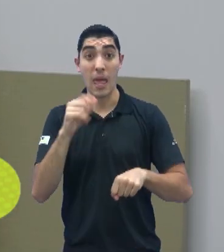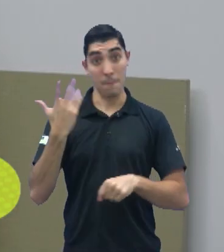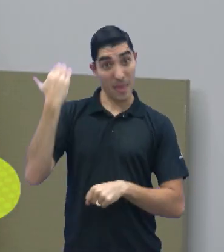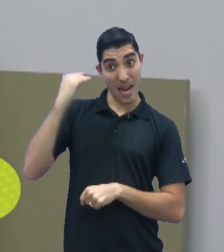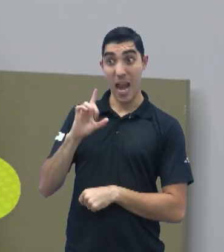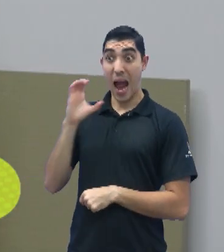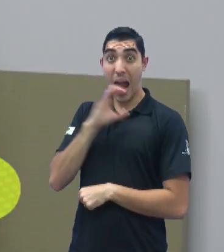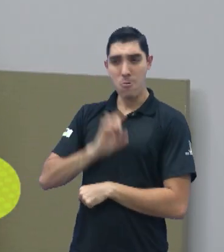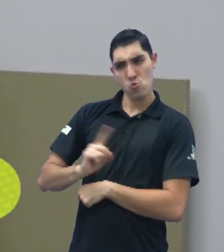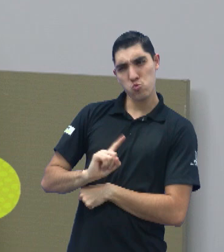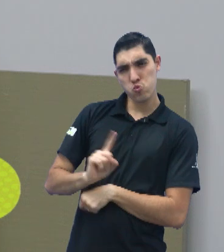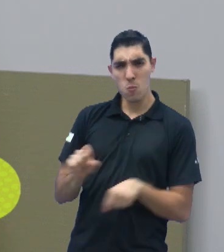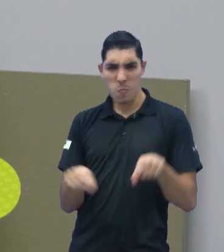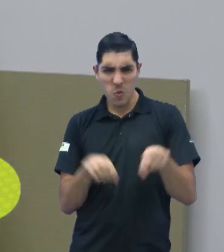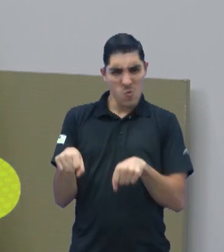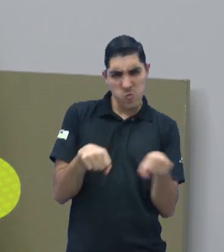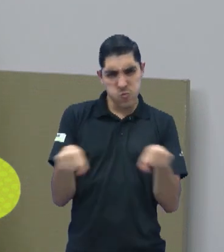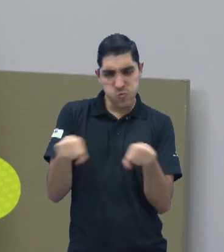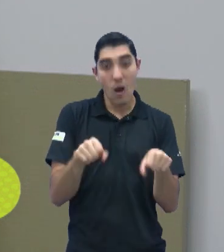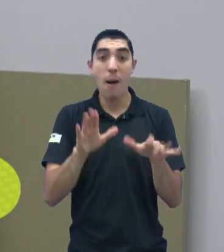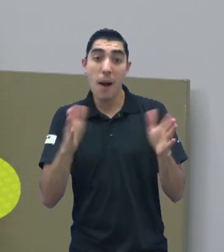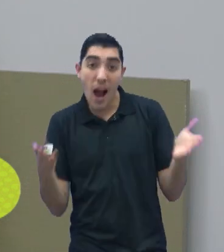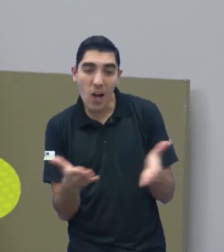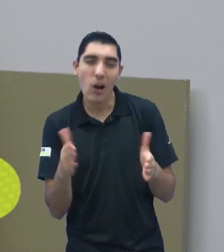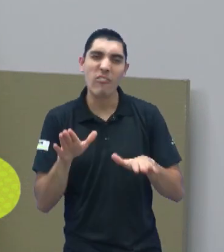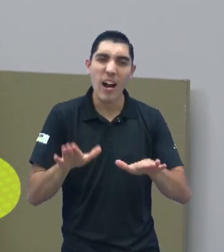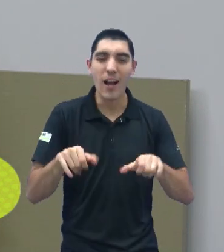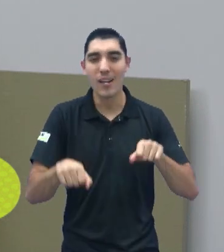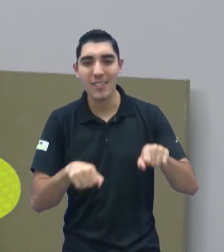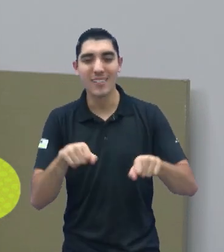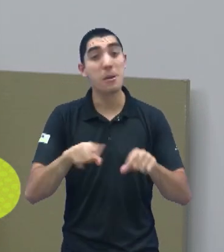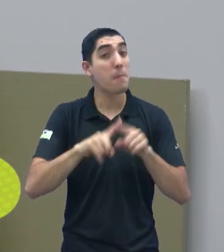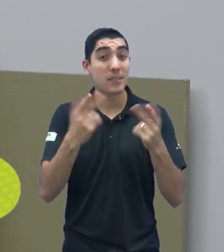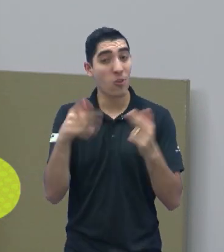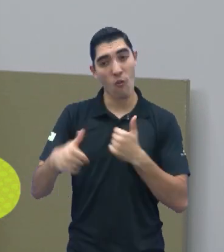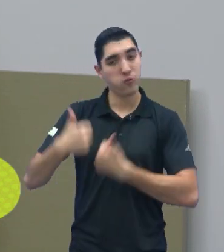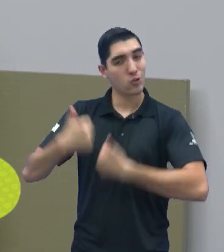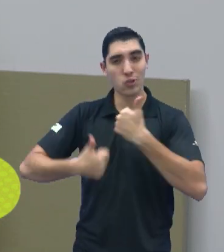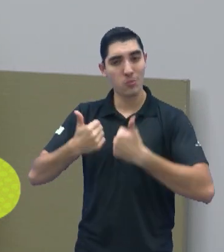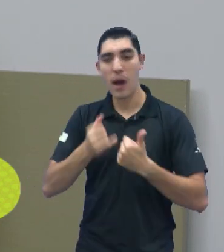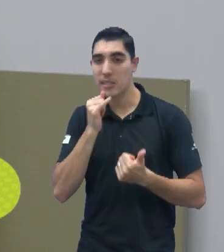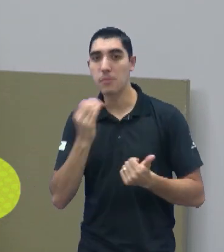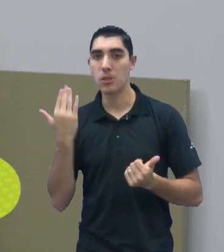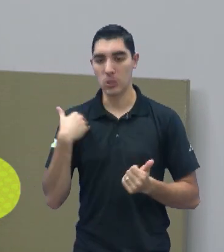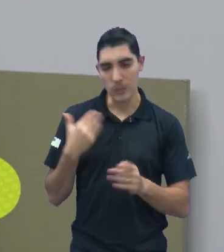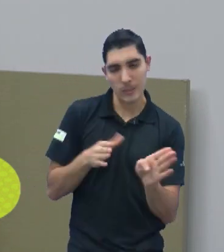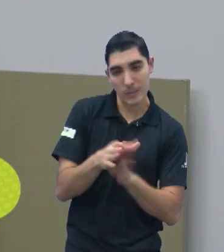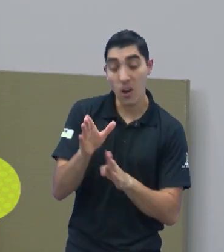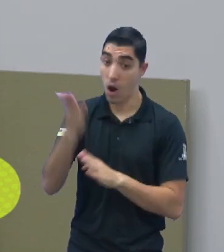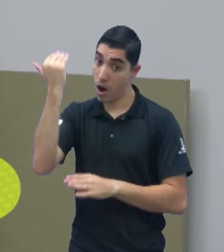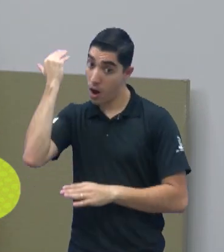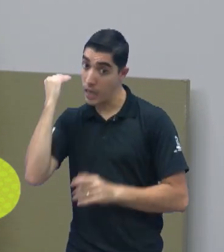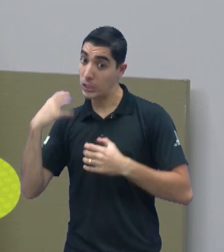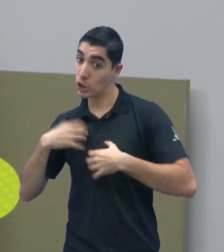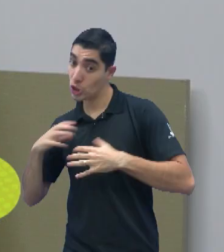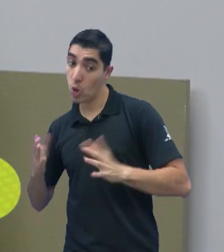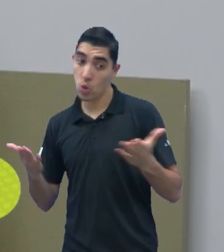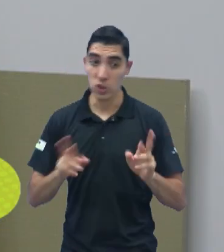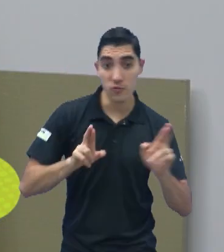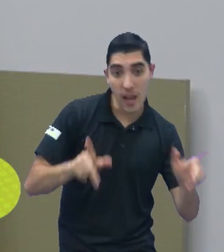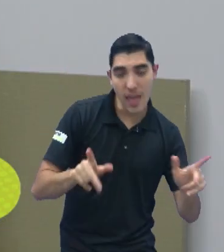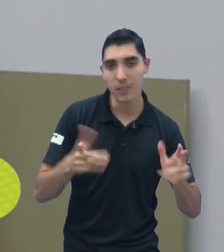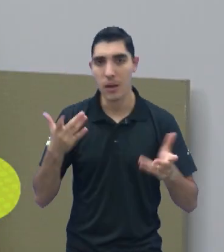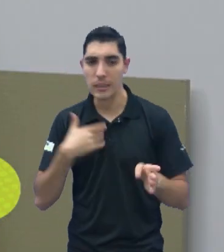eles lá, mas hoje em dia, tudo que eu vou falar, eles já têm uma resposta para me dar, já tem isso, aquela época é isso, aquela época é aquilo, hoje é isso, hoje é aquilo. Eu falo, então